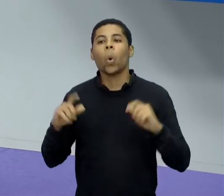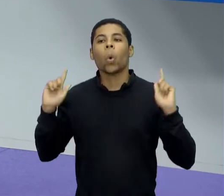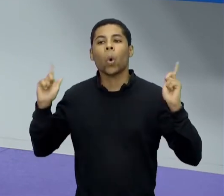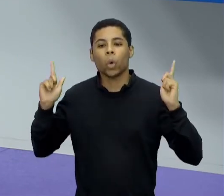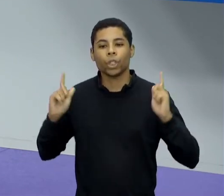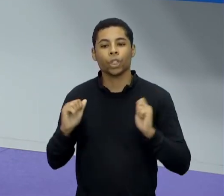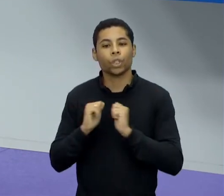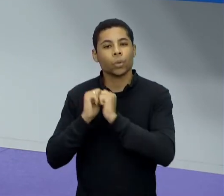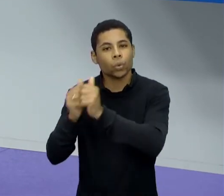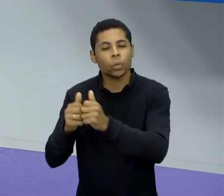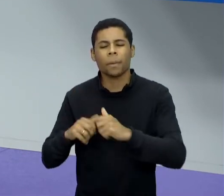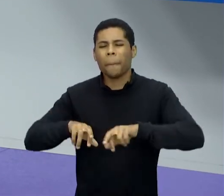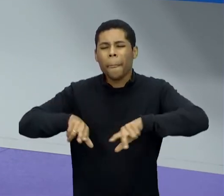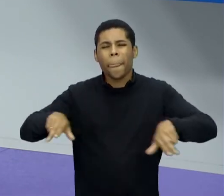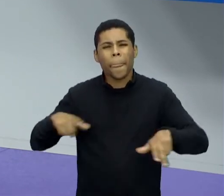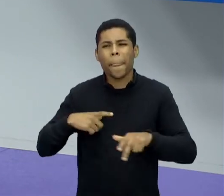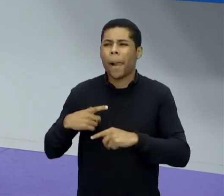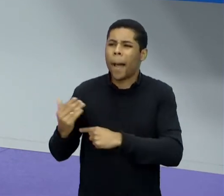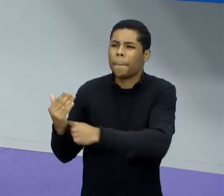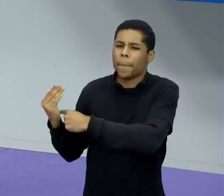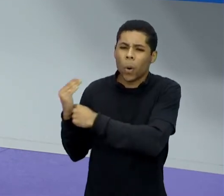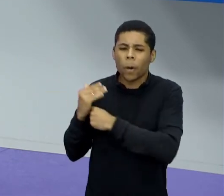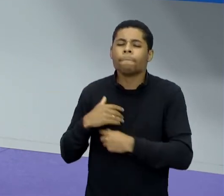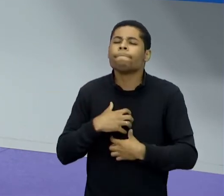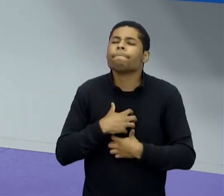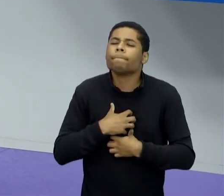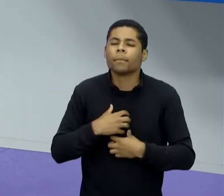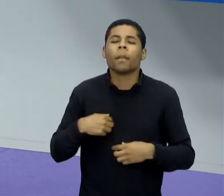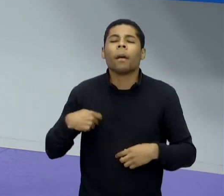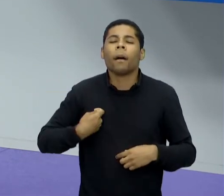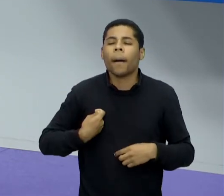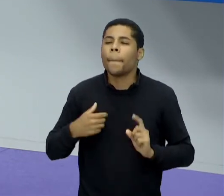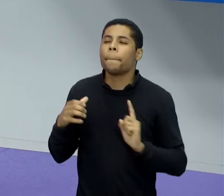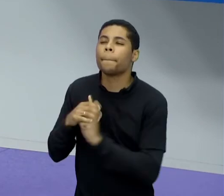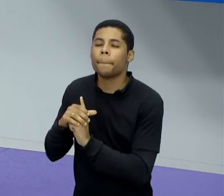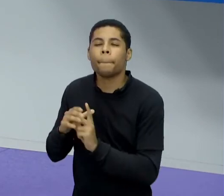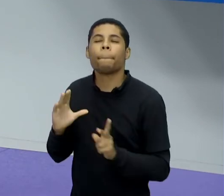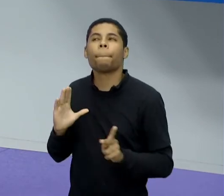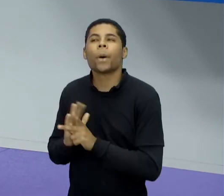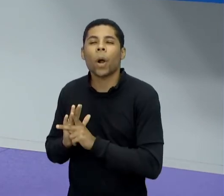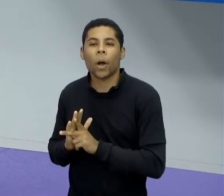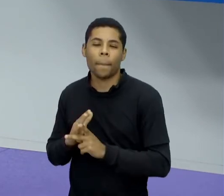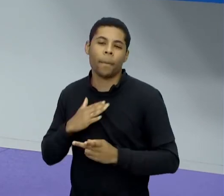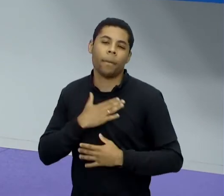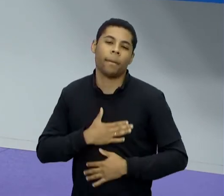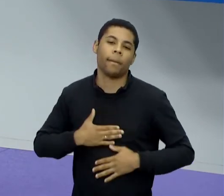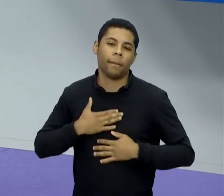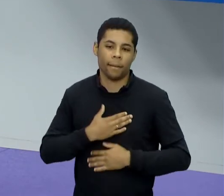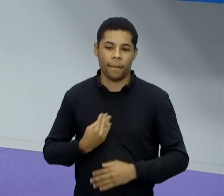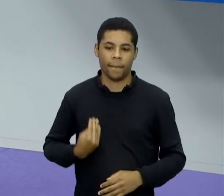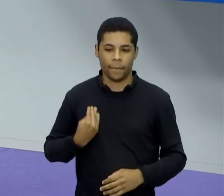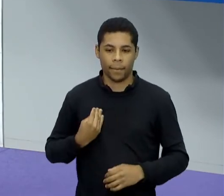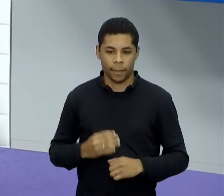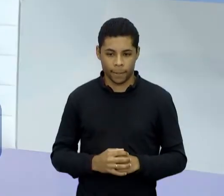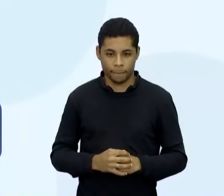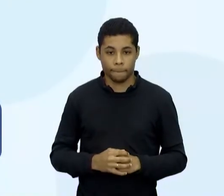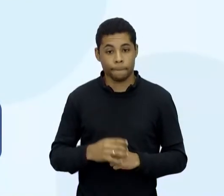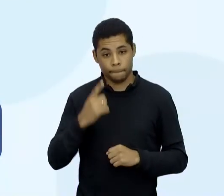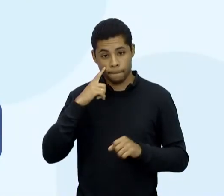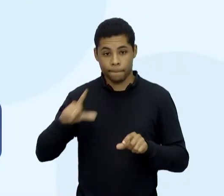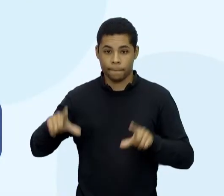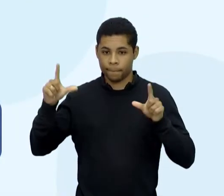uma rede de apoio também. Essa sensação de pertencimento é fundamental para a qualidade de vida. Vamos voltar aqui para o